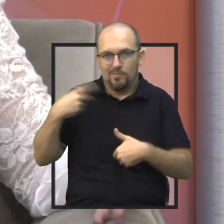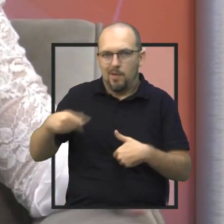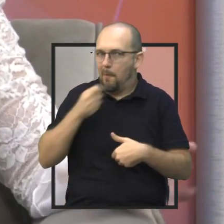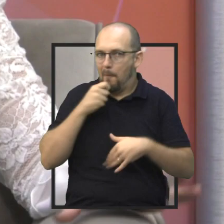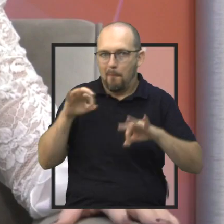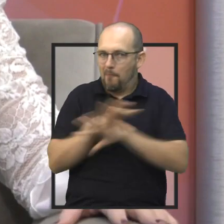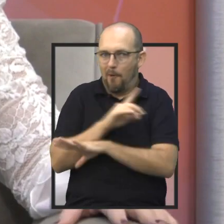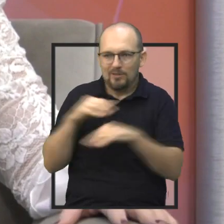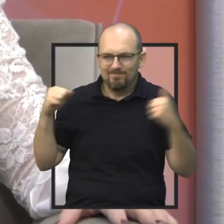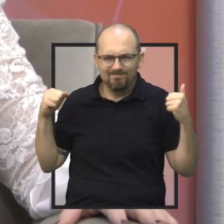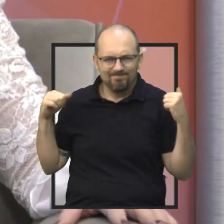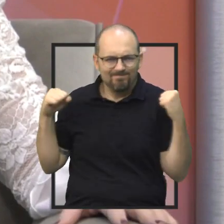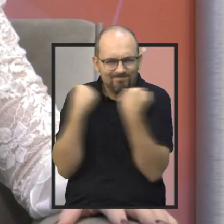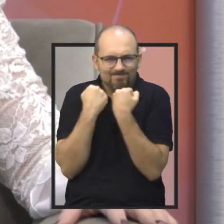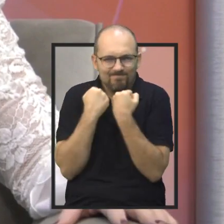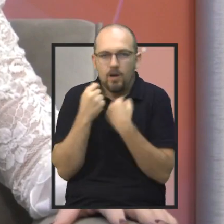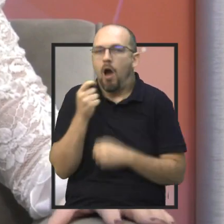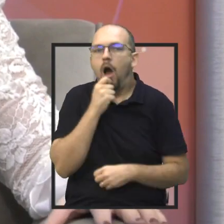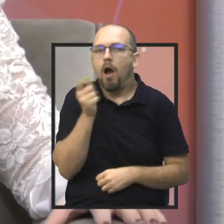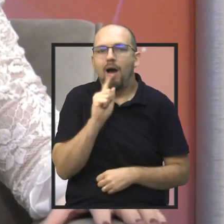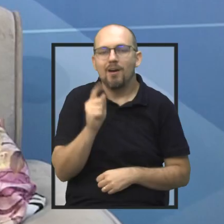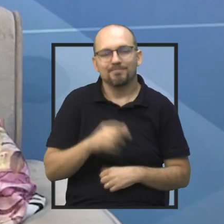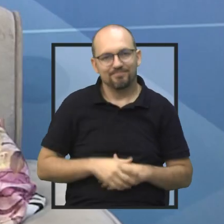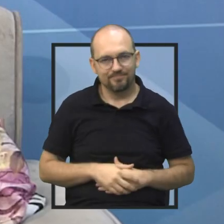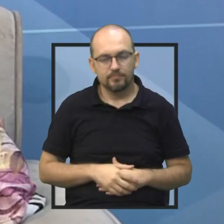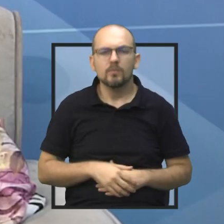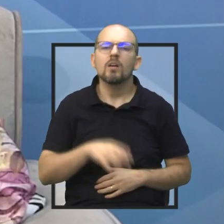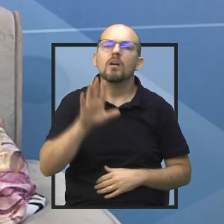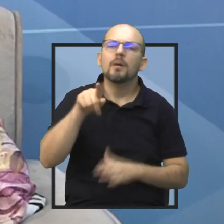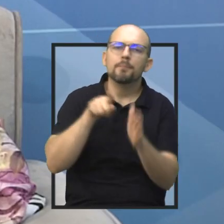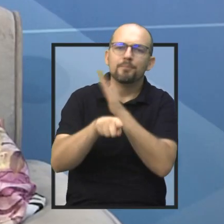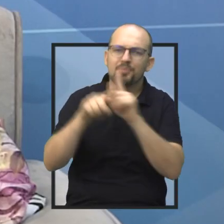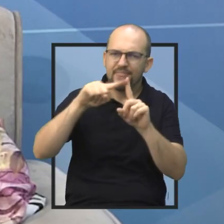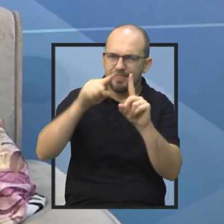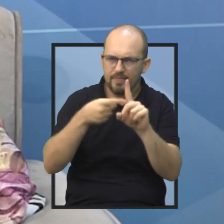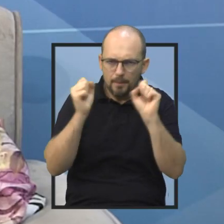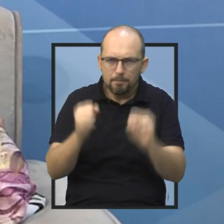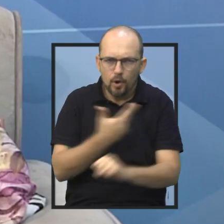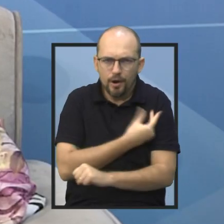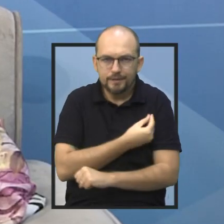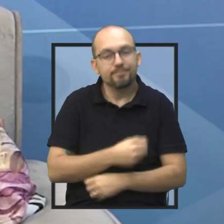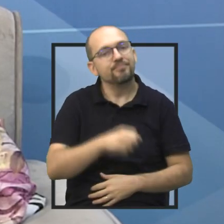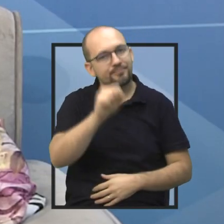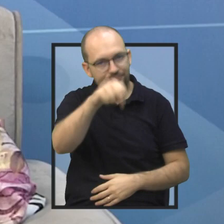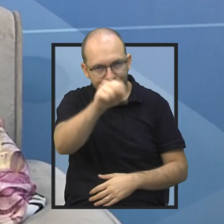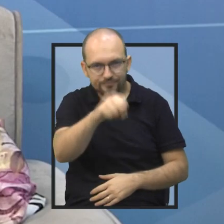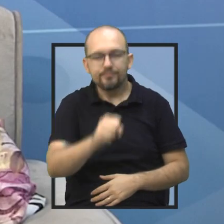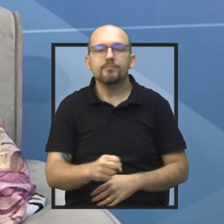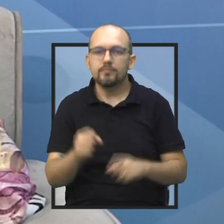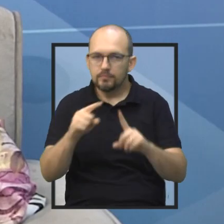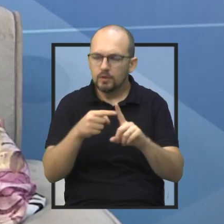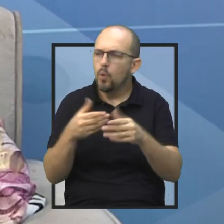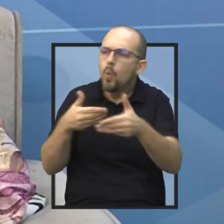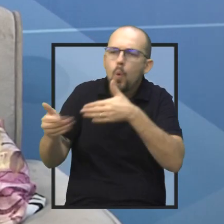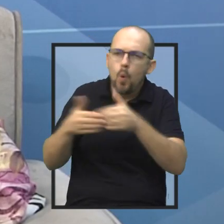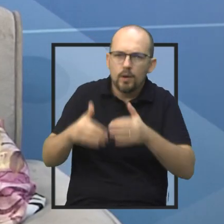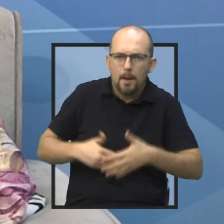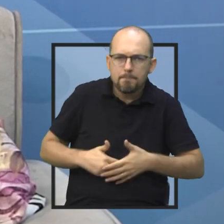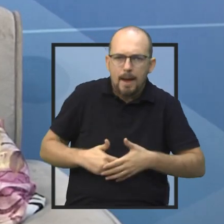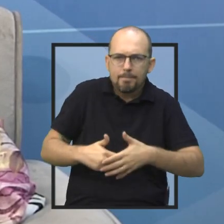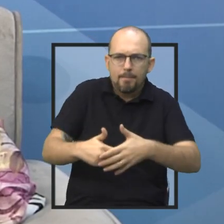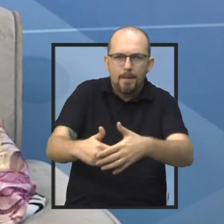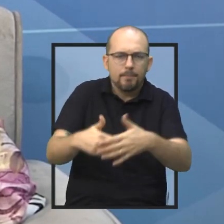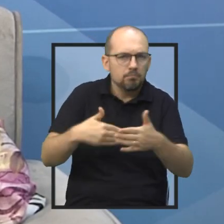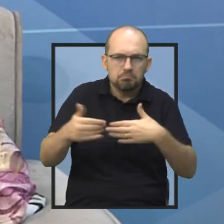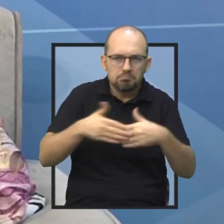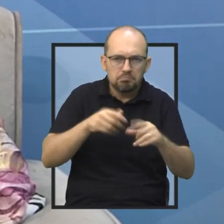e não tem a imunização, né? E as grávidas, doutora, podem tomar também? Podem, inclusive elas são... Qualquer período da gestação? Qualquer